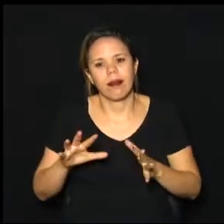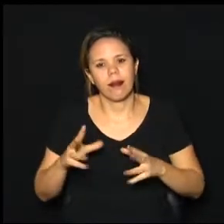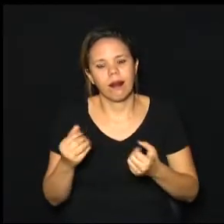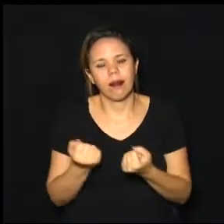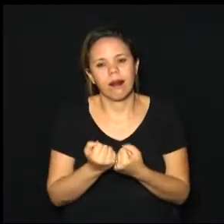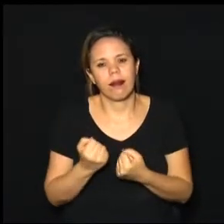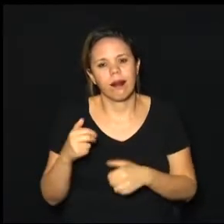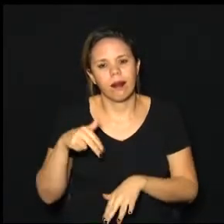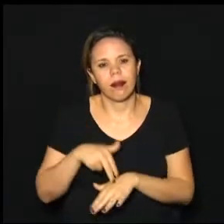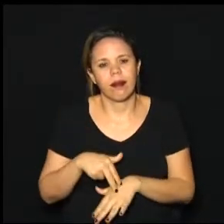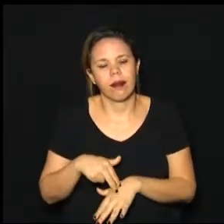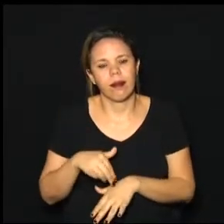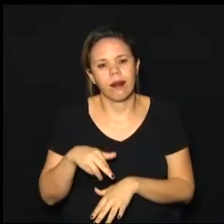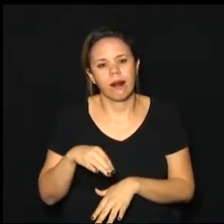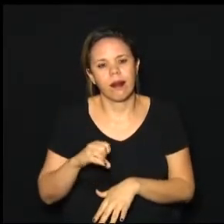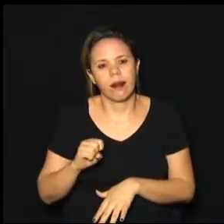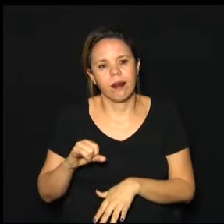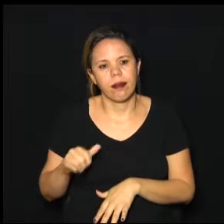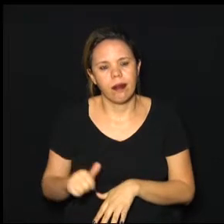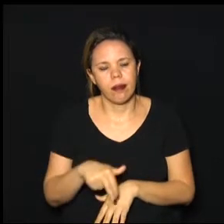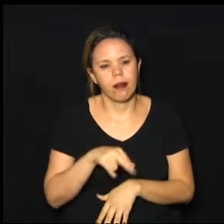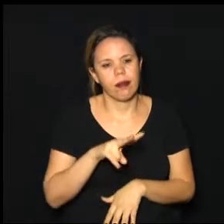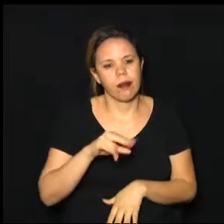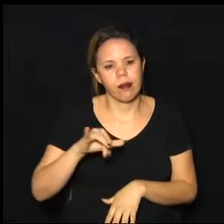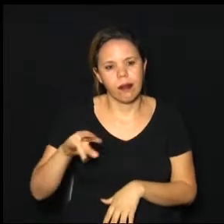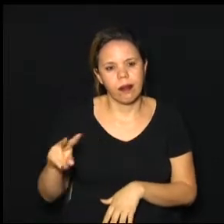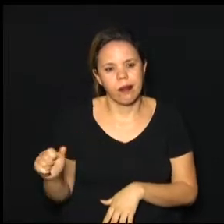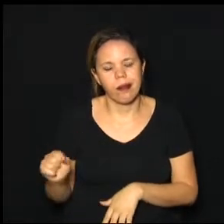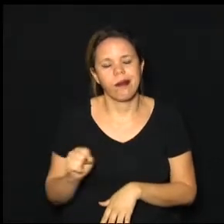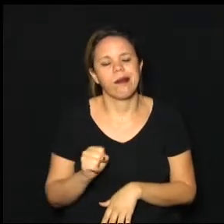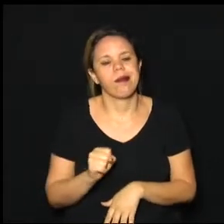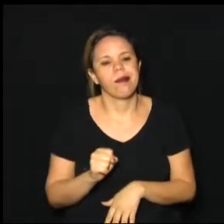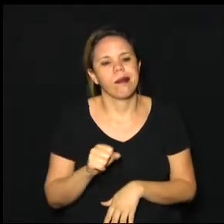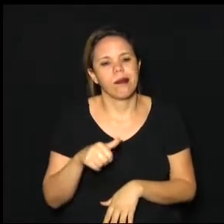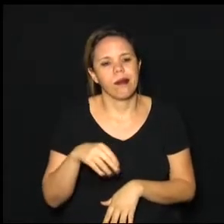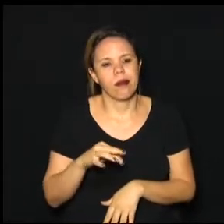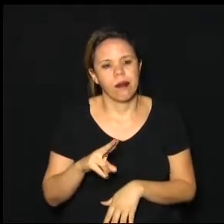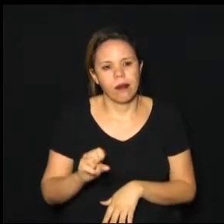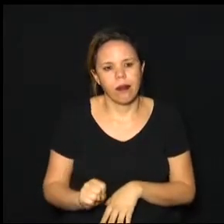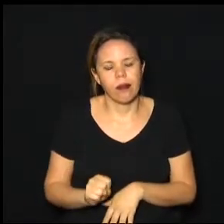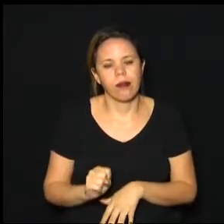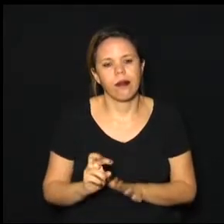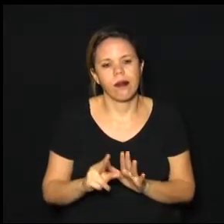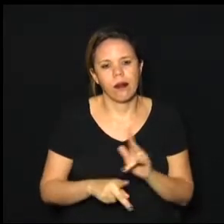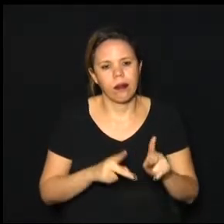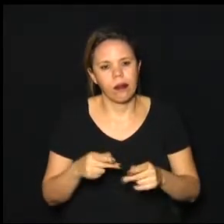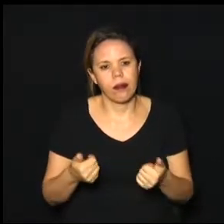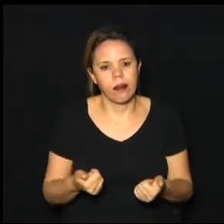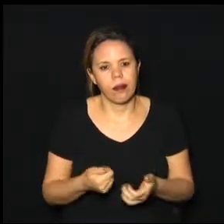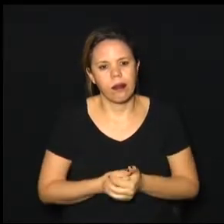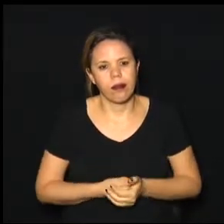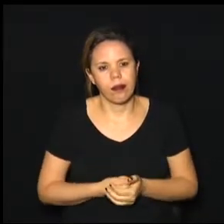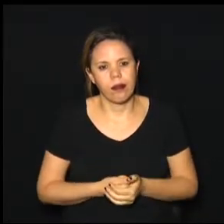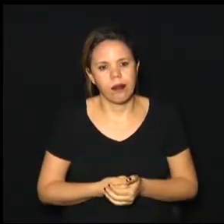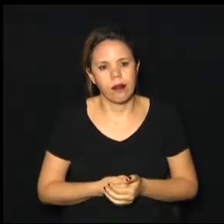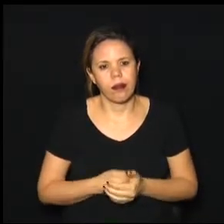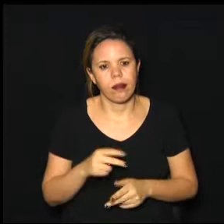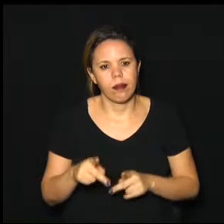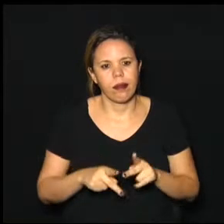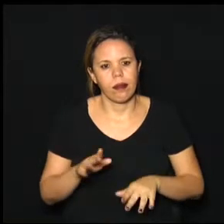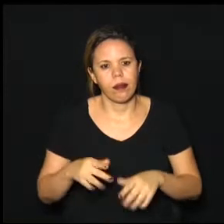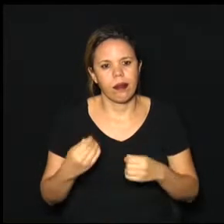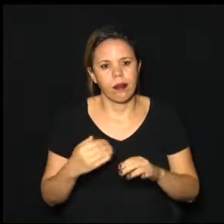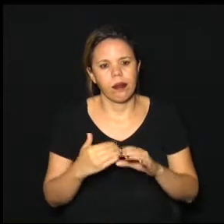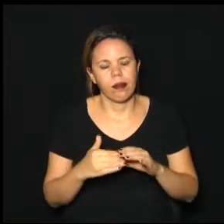apoio, Messias, a Nívia, o Matheus, a parceira Estela de sempre, enfim. Às vezes o pessoal manda e-mail lá